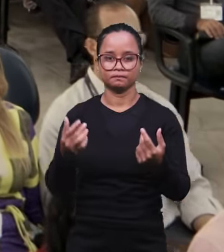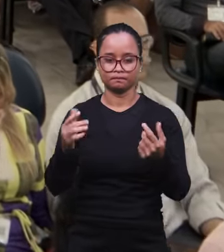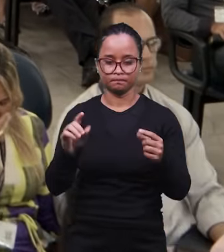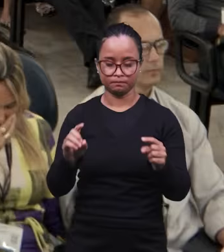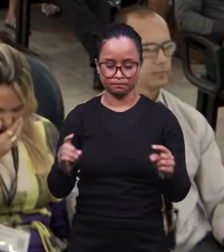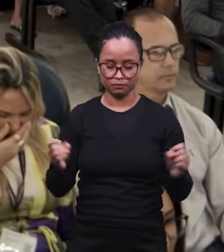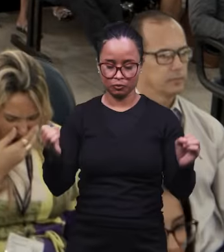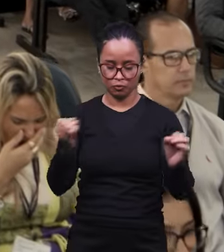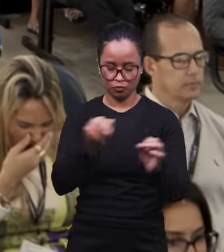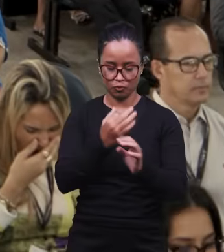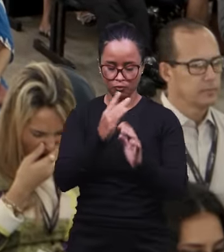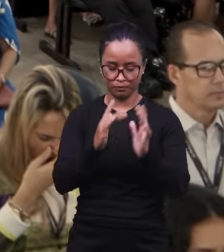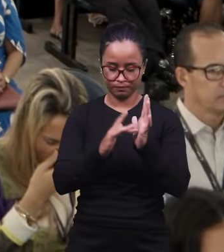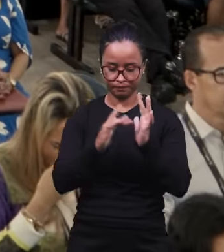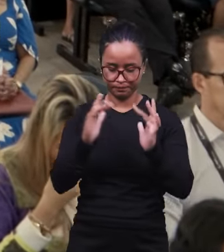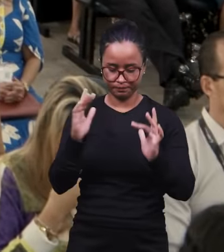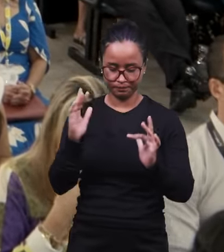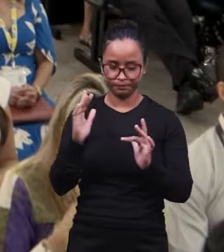Glória a Jesus.